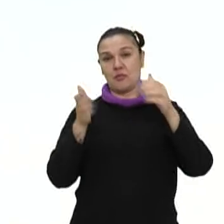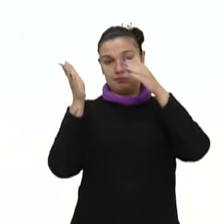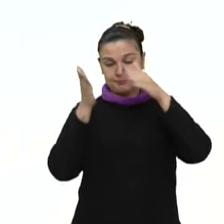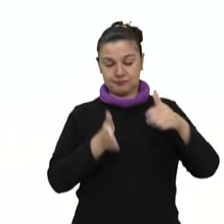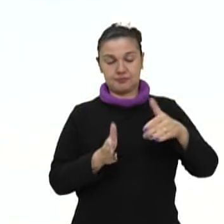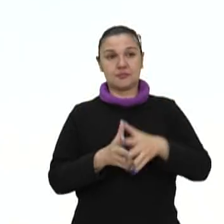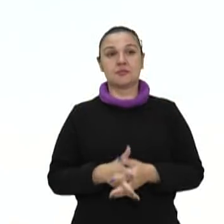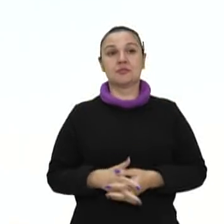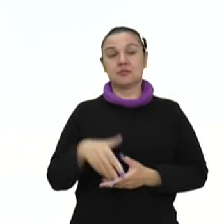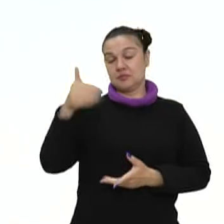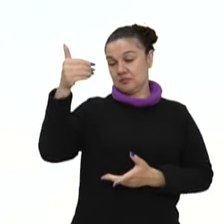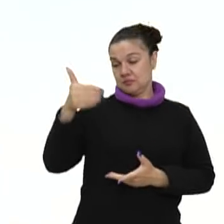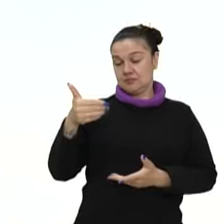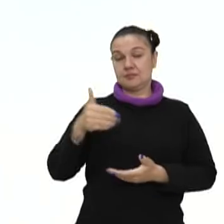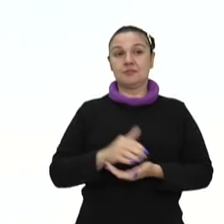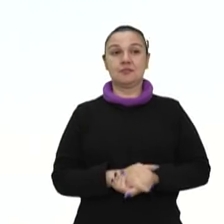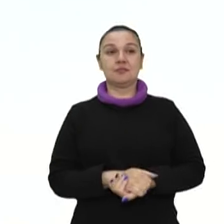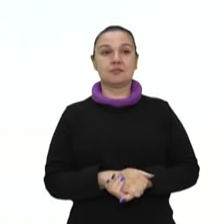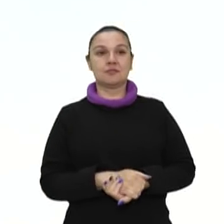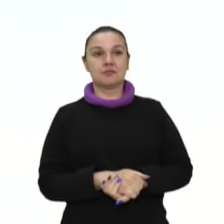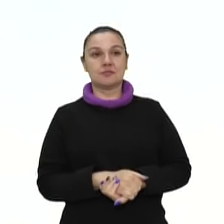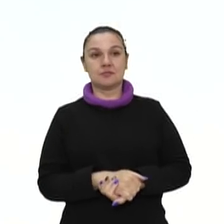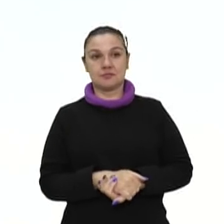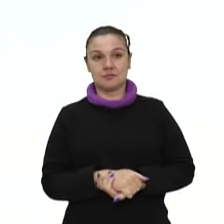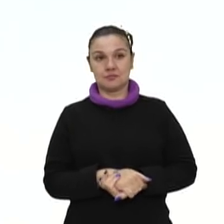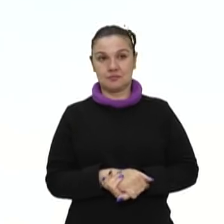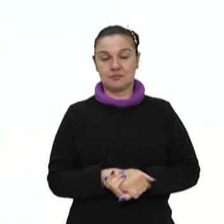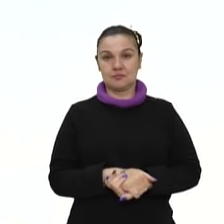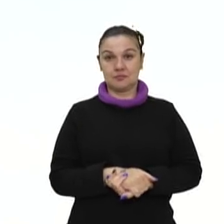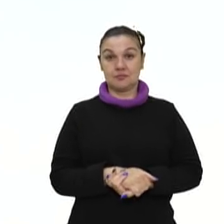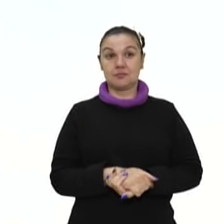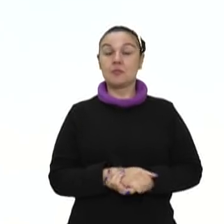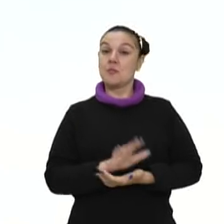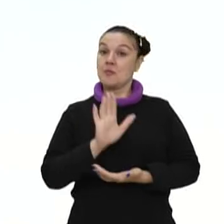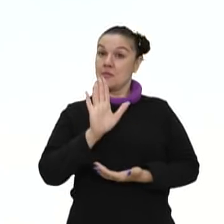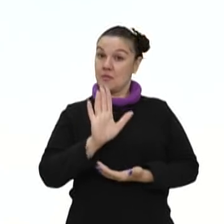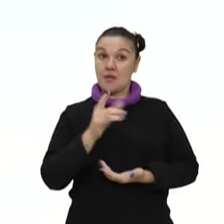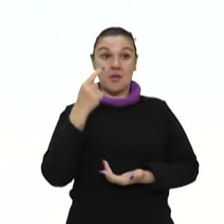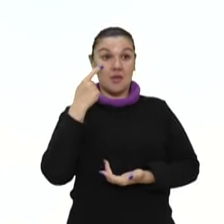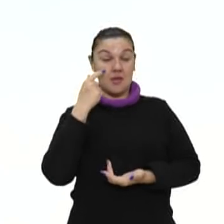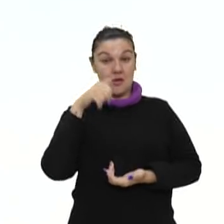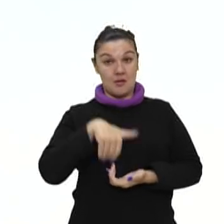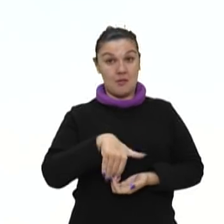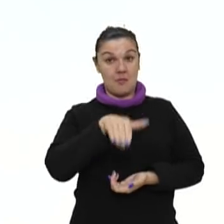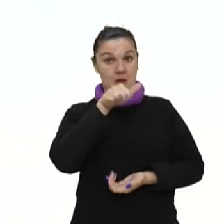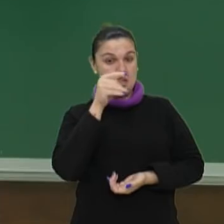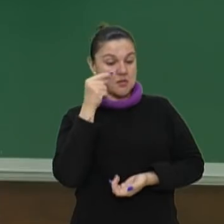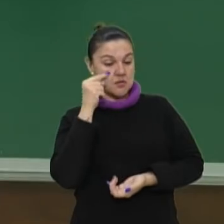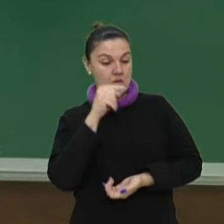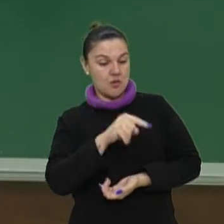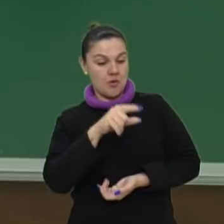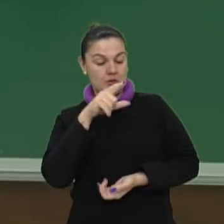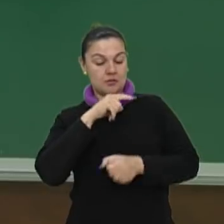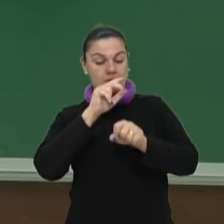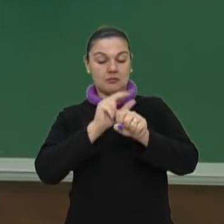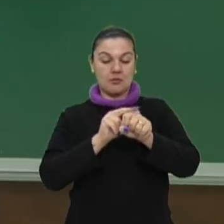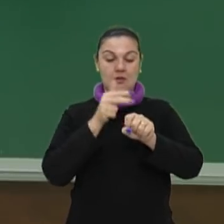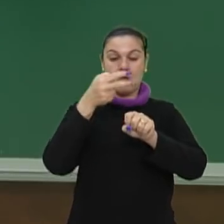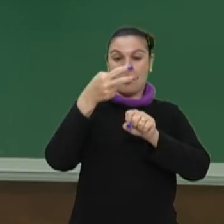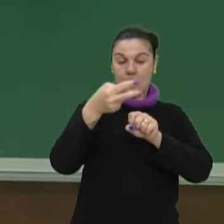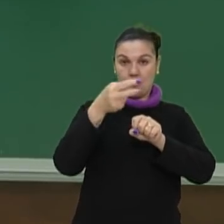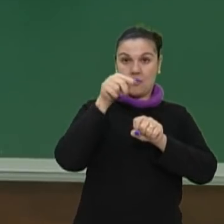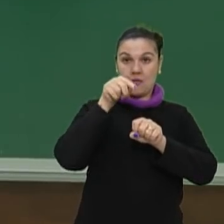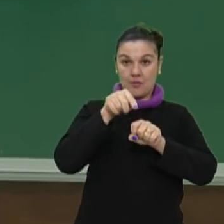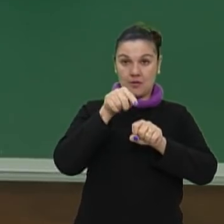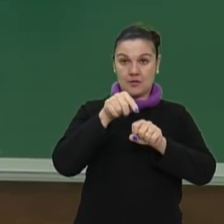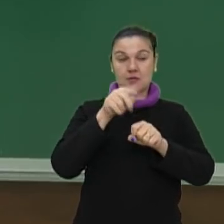outro. Me sobra, então, apenas 4ac sobre 4a ao quadrado. E ainda lembre-se que quando eu tenho algo elevado ao quadrado, é esse